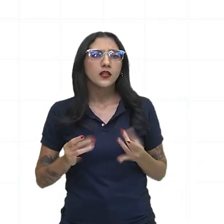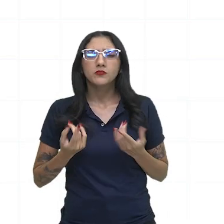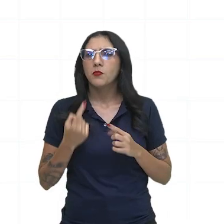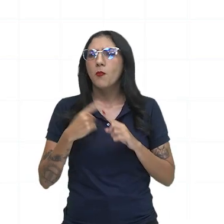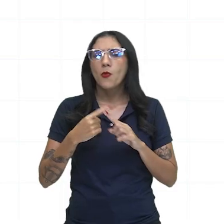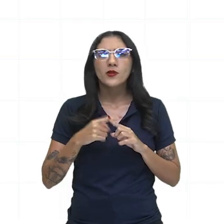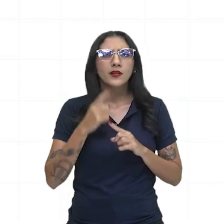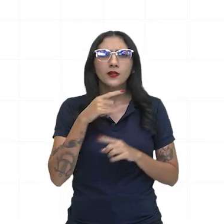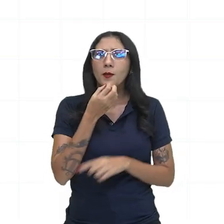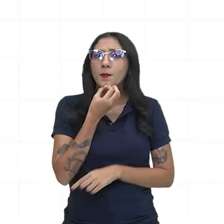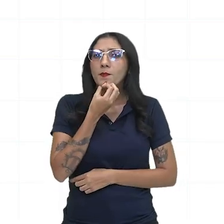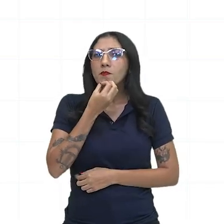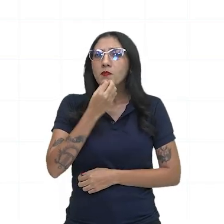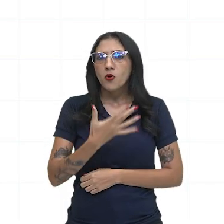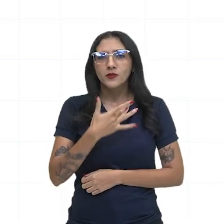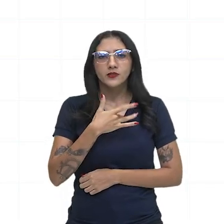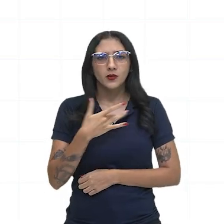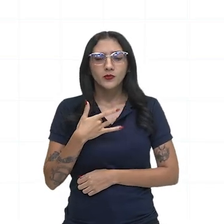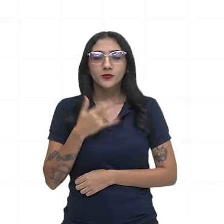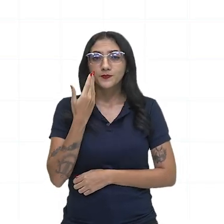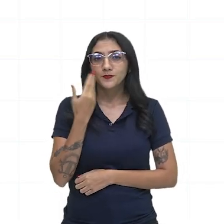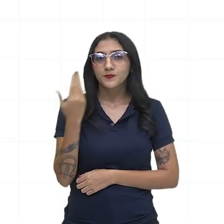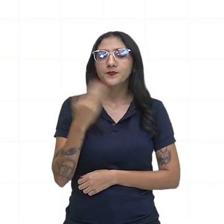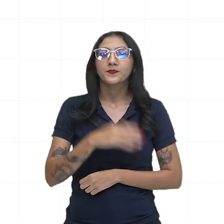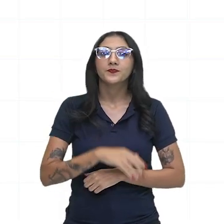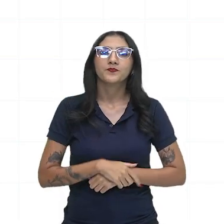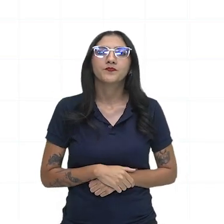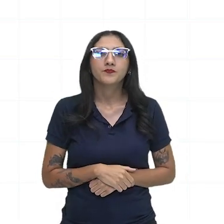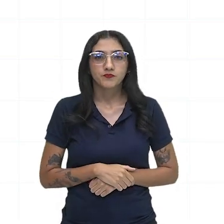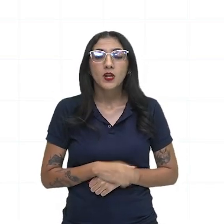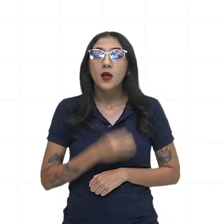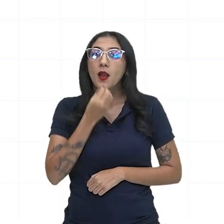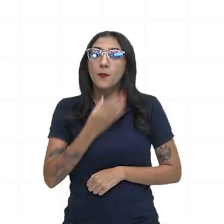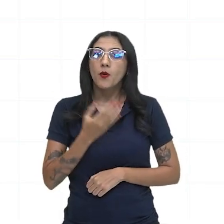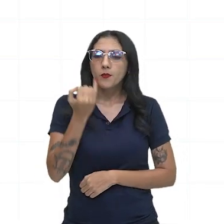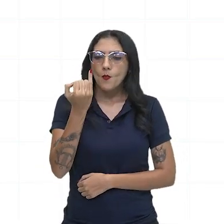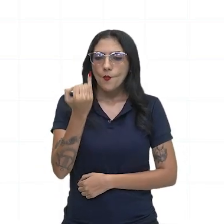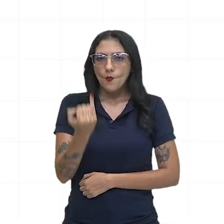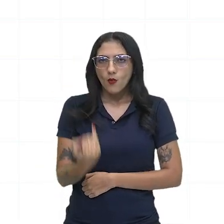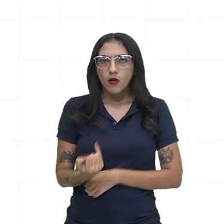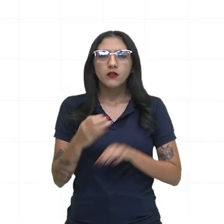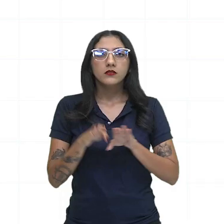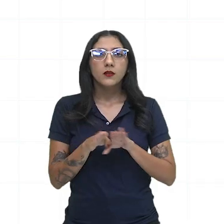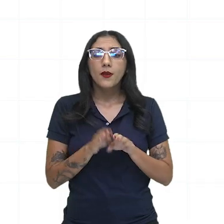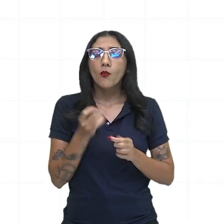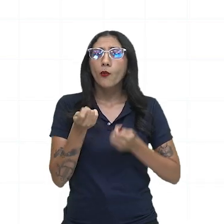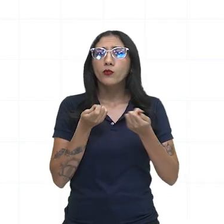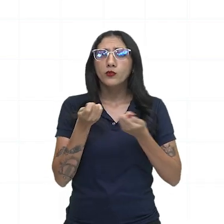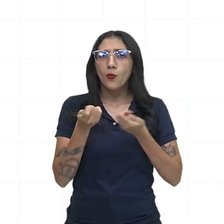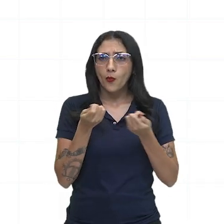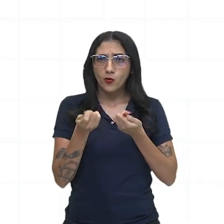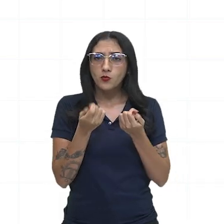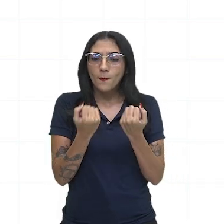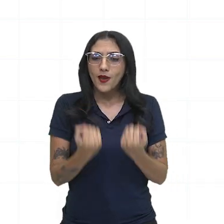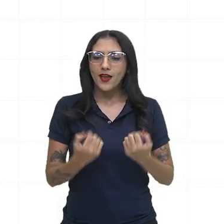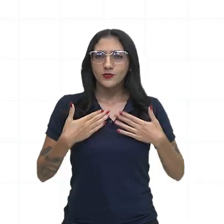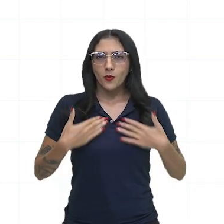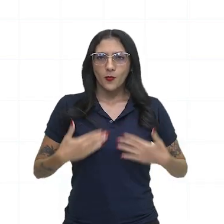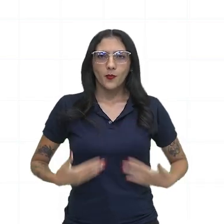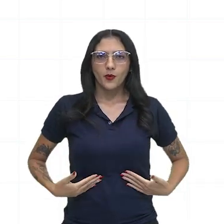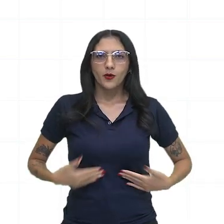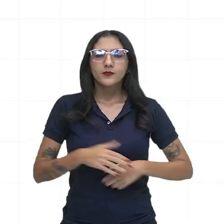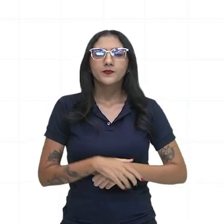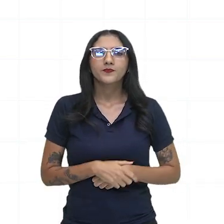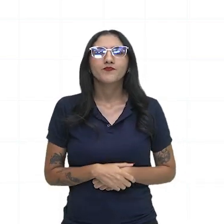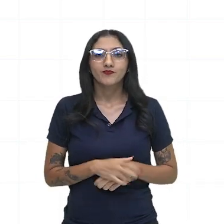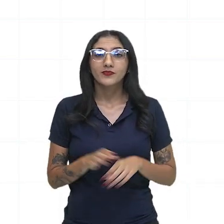Falando um pouquinho agora sobre os benefícios desse tipo de ginástica, olha aí, nós temos emagrecimento